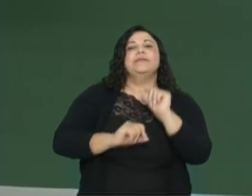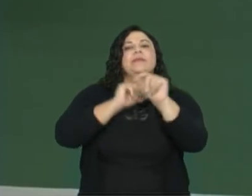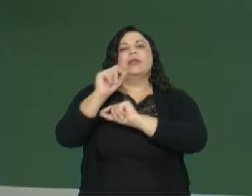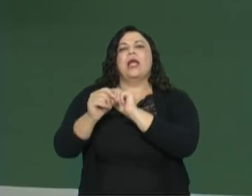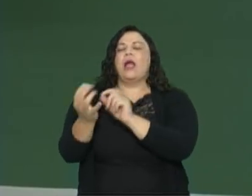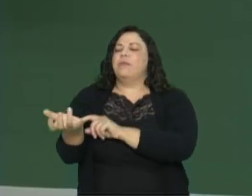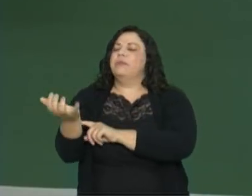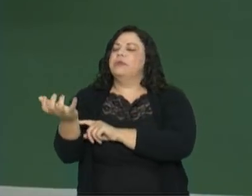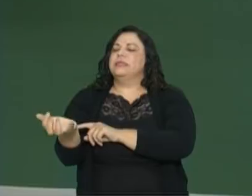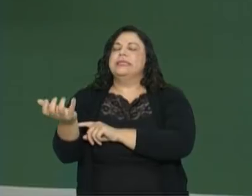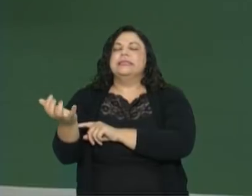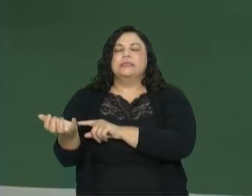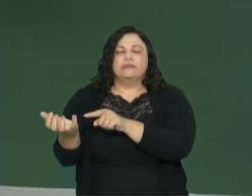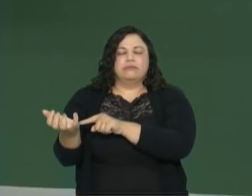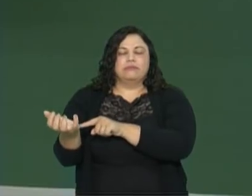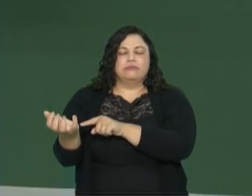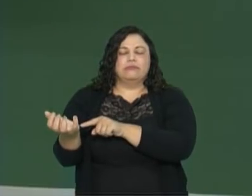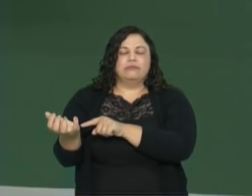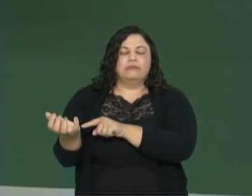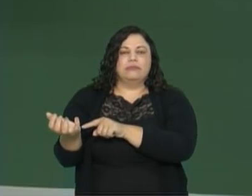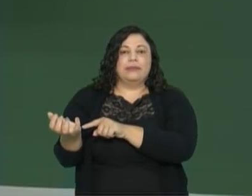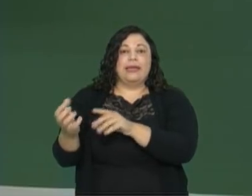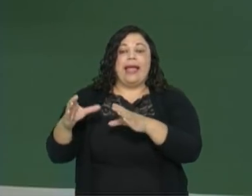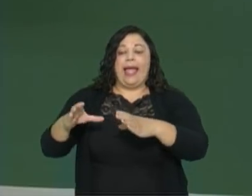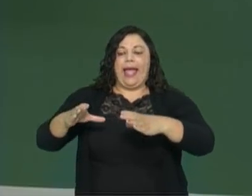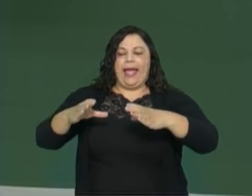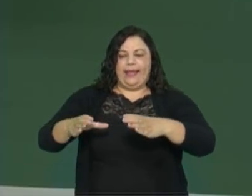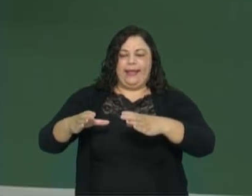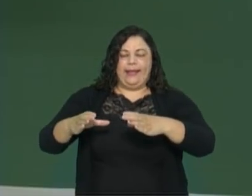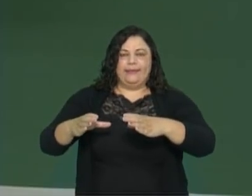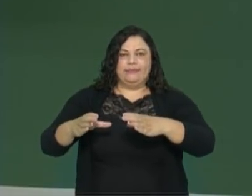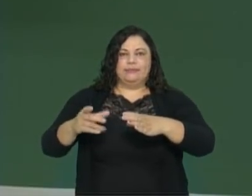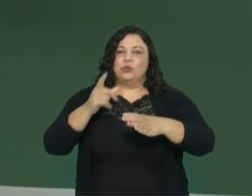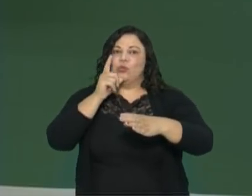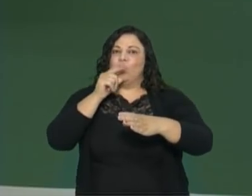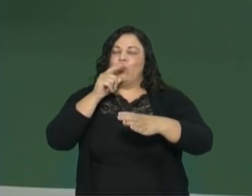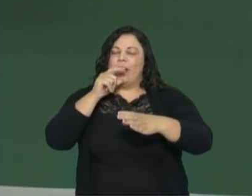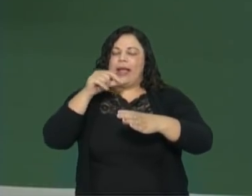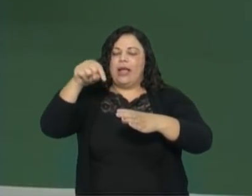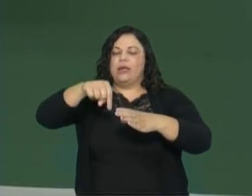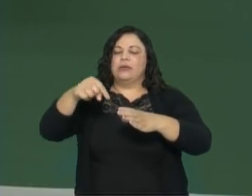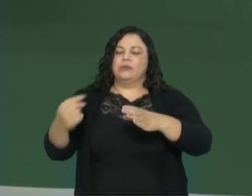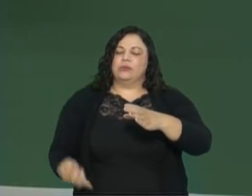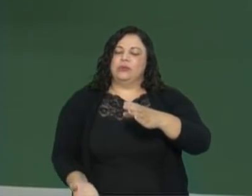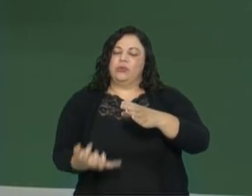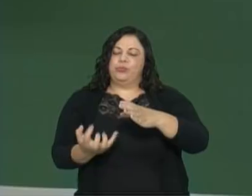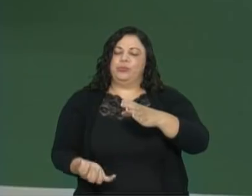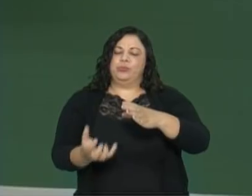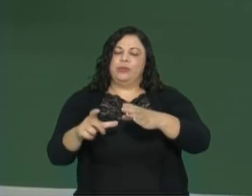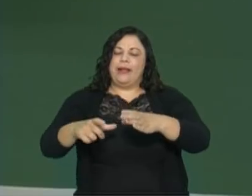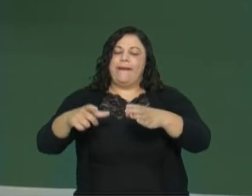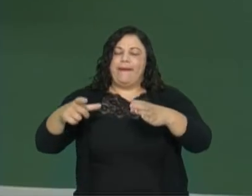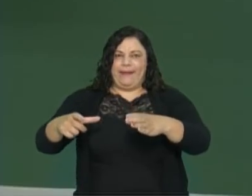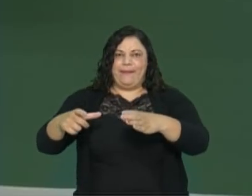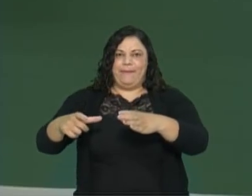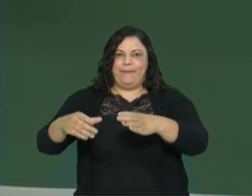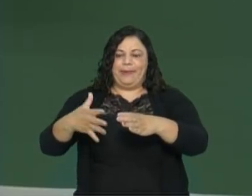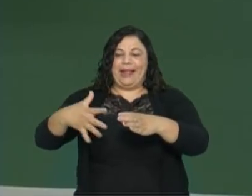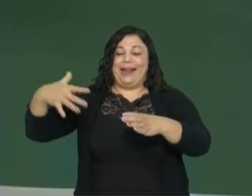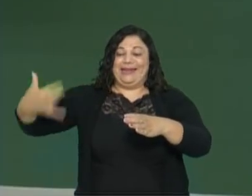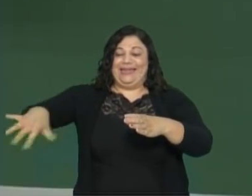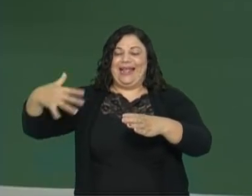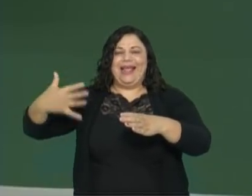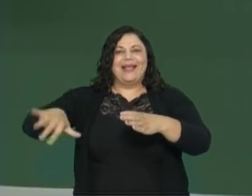panela? A panela. Por quê? Porque são bons condutores térmicos. O calor passa